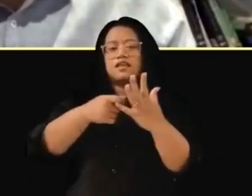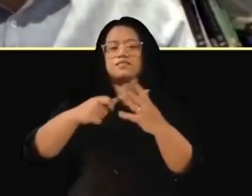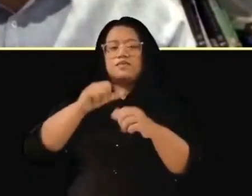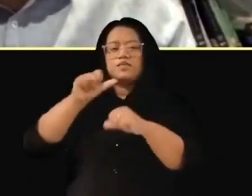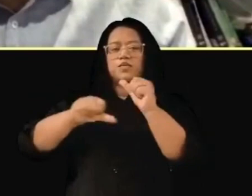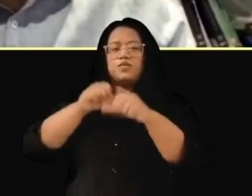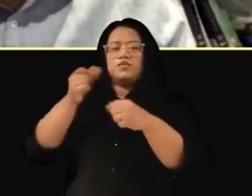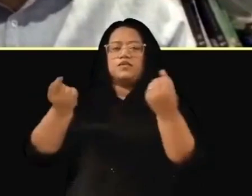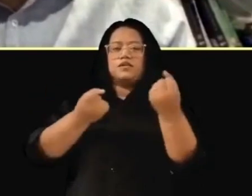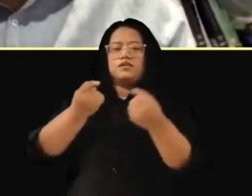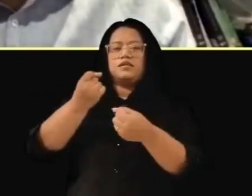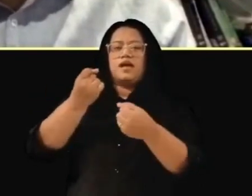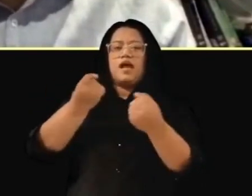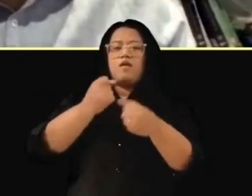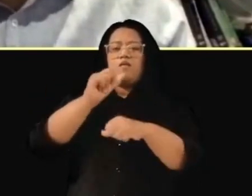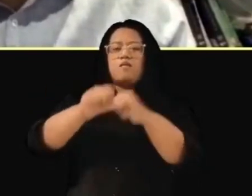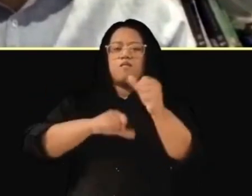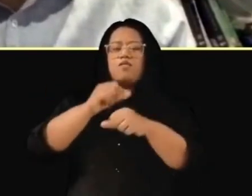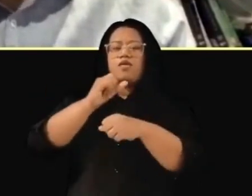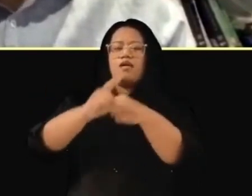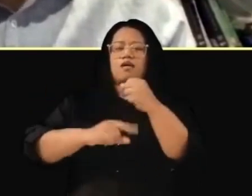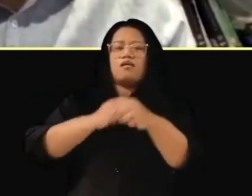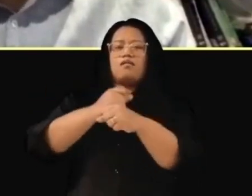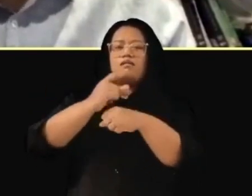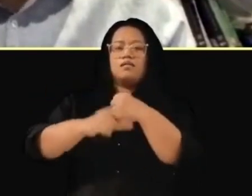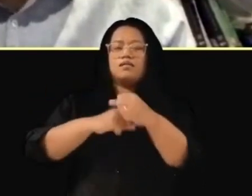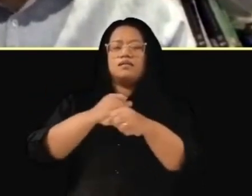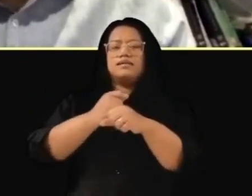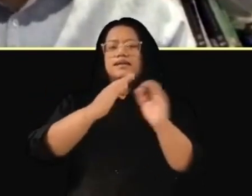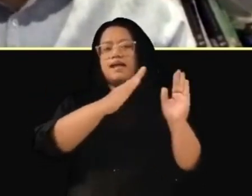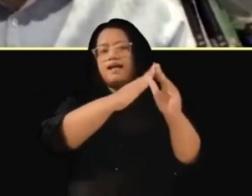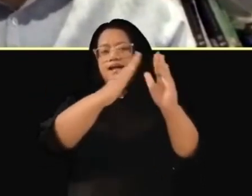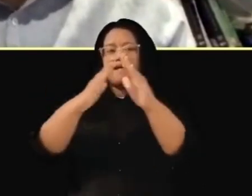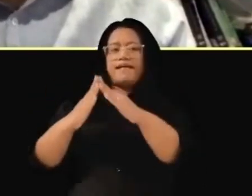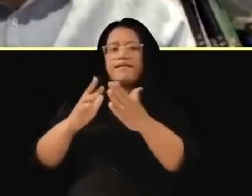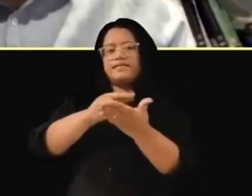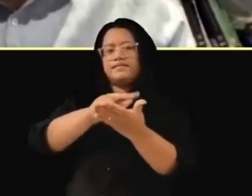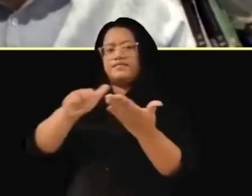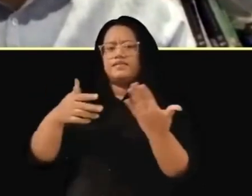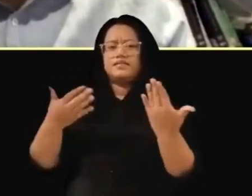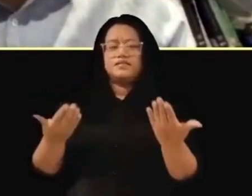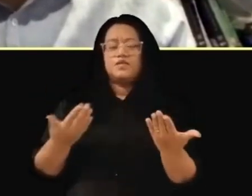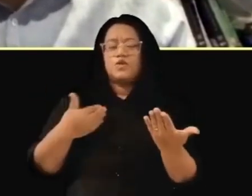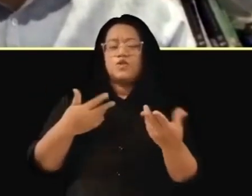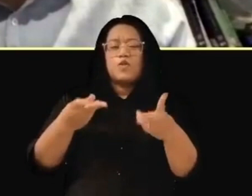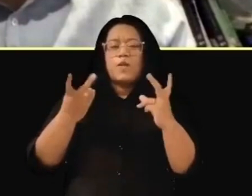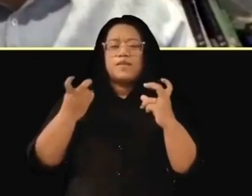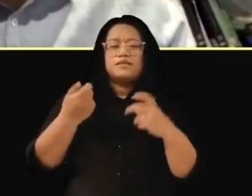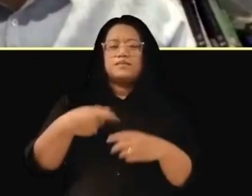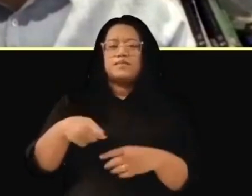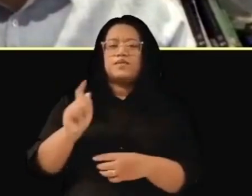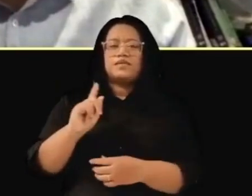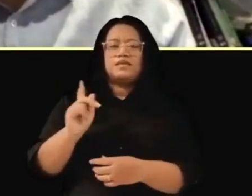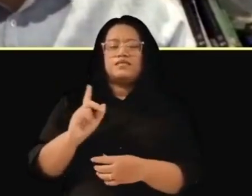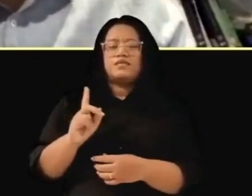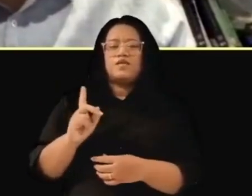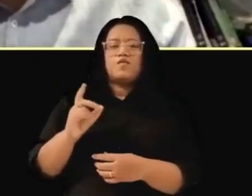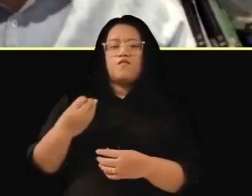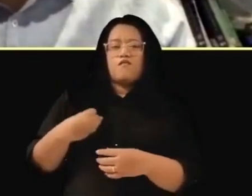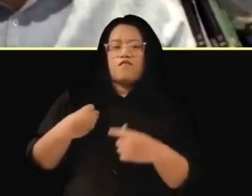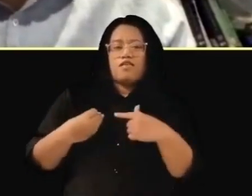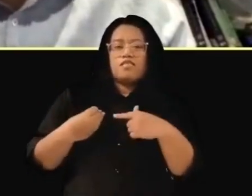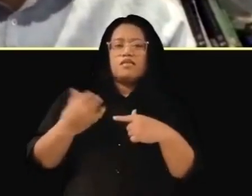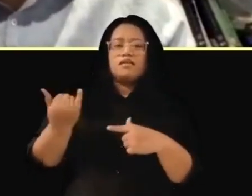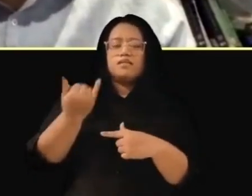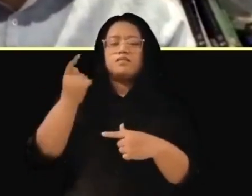automóvel todo ano, ter 3, 4, enfim, residências, enfim. Ainda não perceberam o real significado da vida, né? Estão associando ainda ao